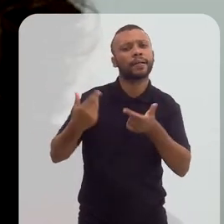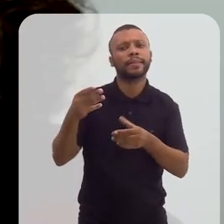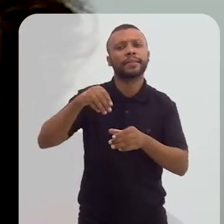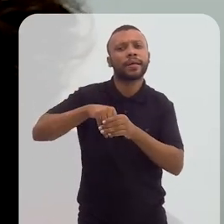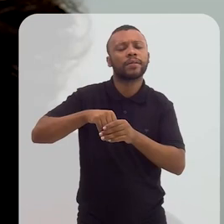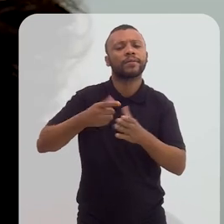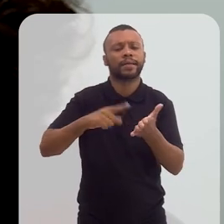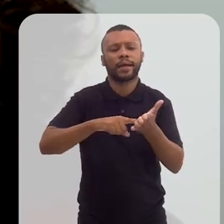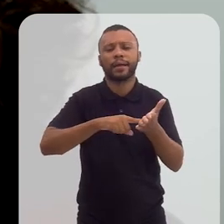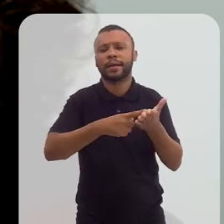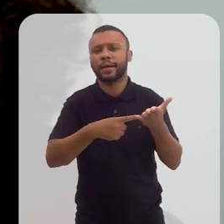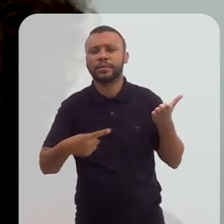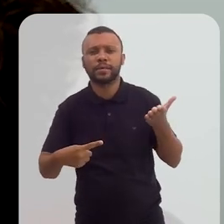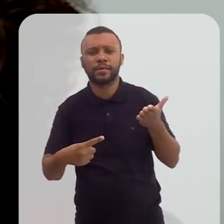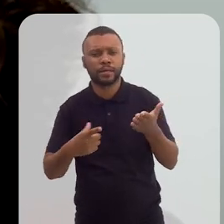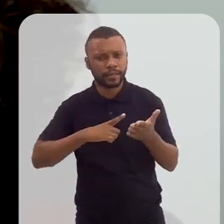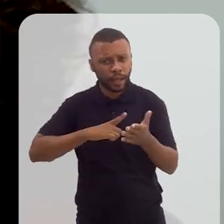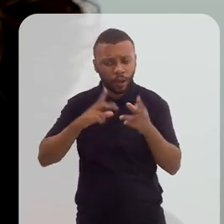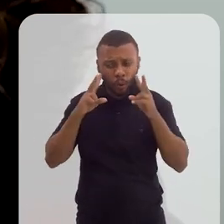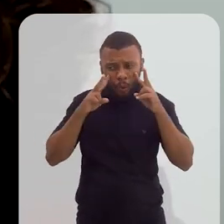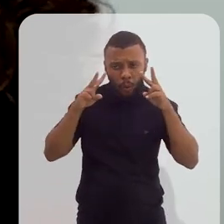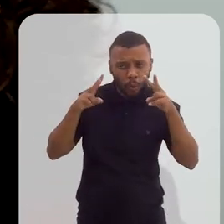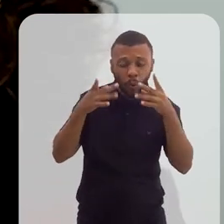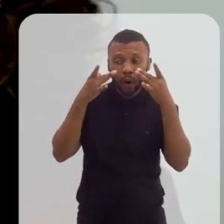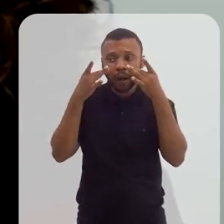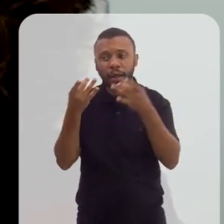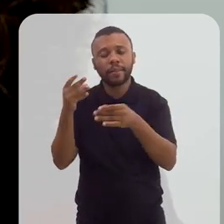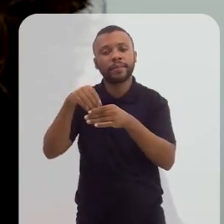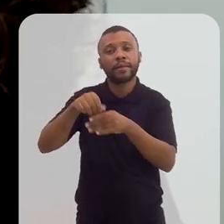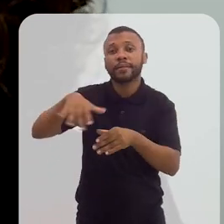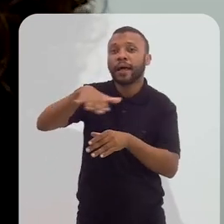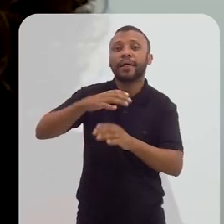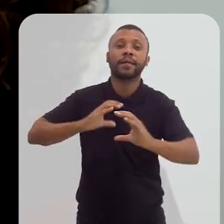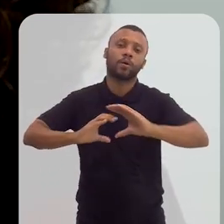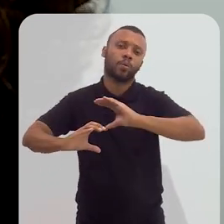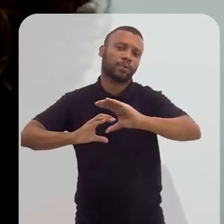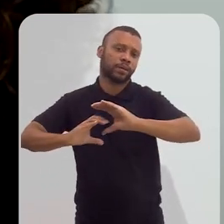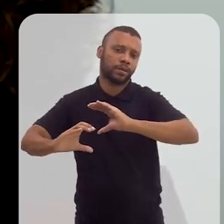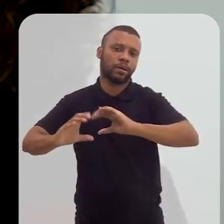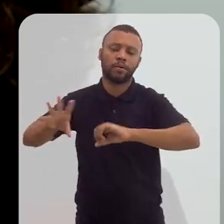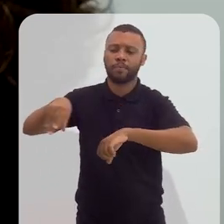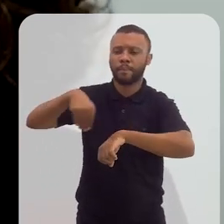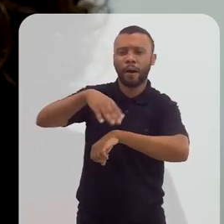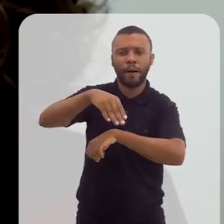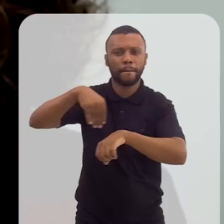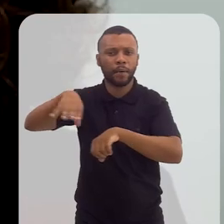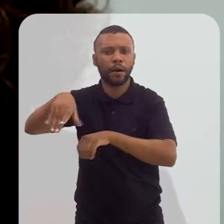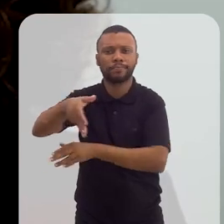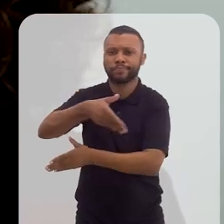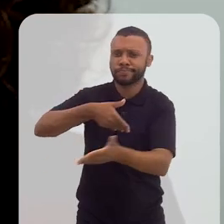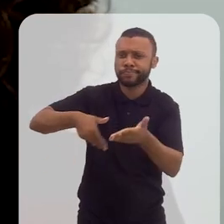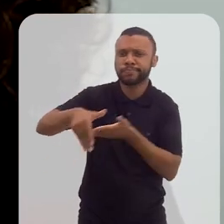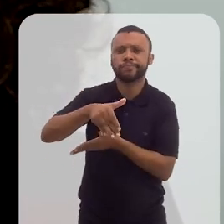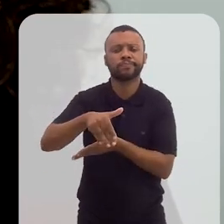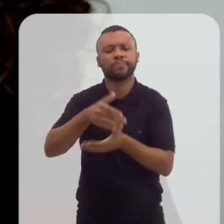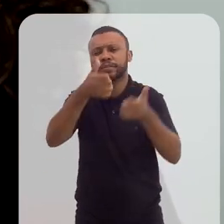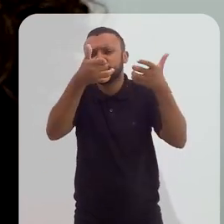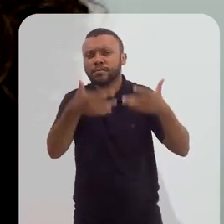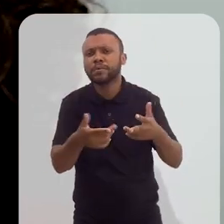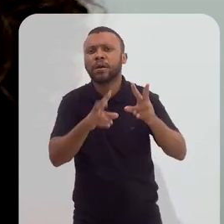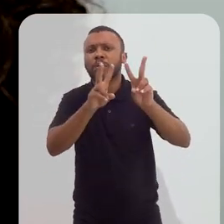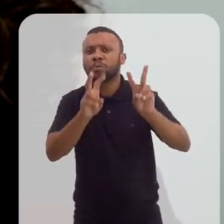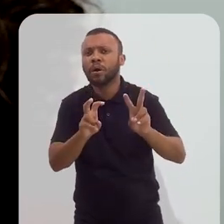algum olhar também para essa questão da comunicação, para evitar, né, um termo que se aplica muito quando se fala